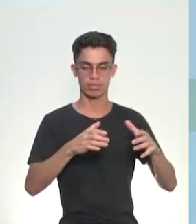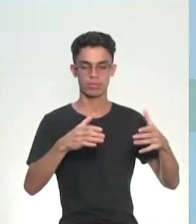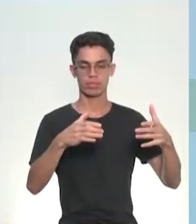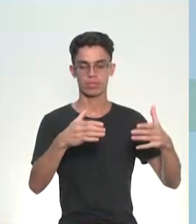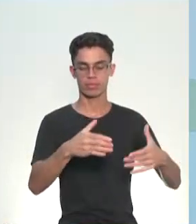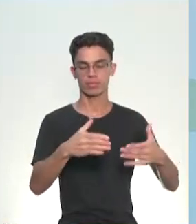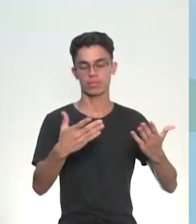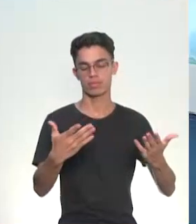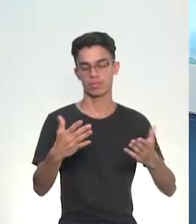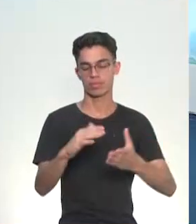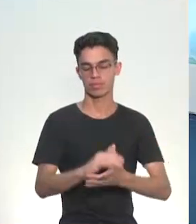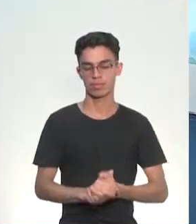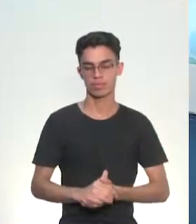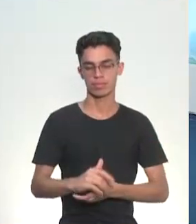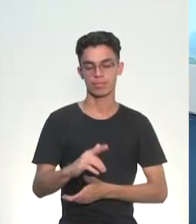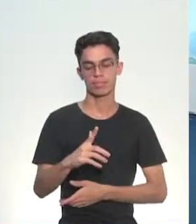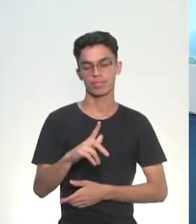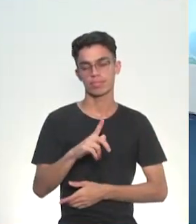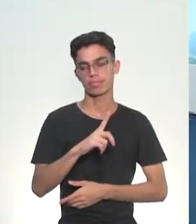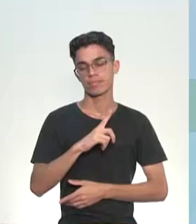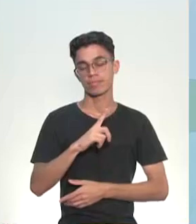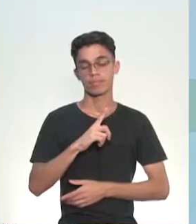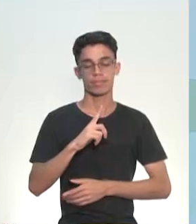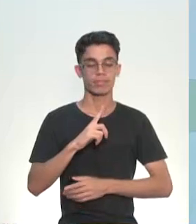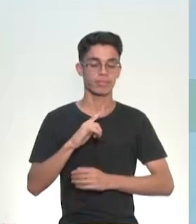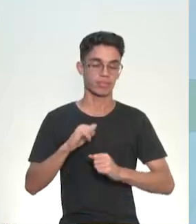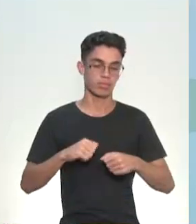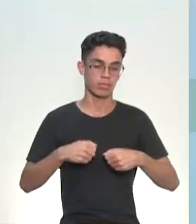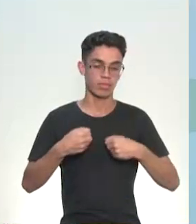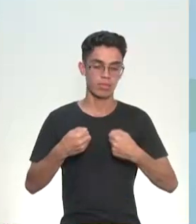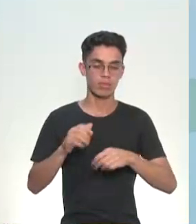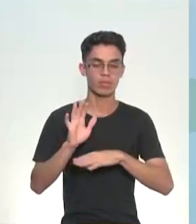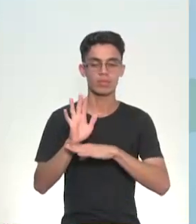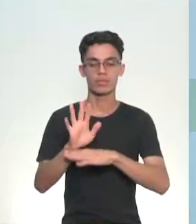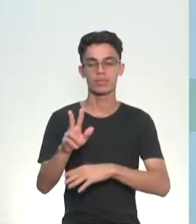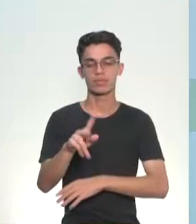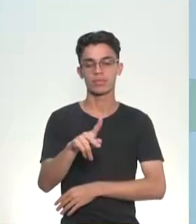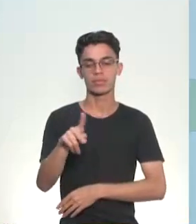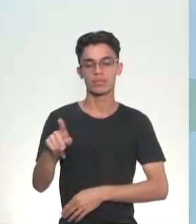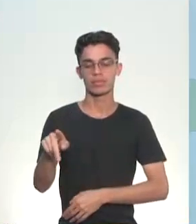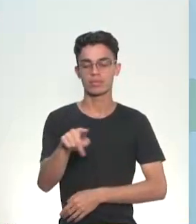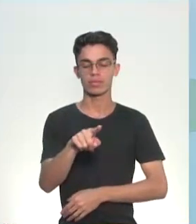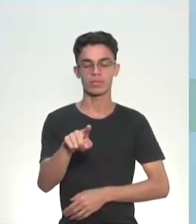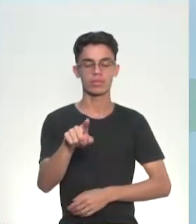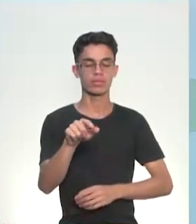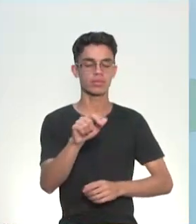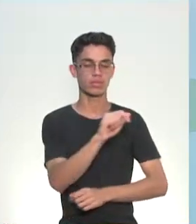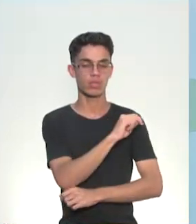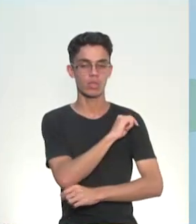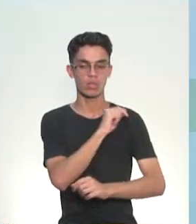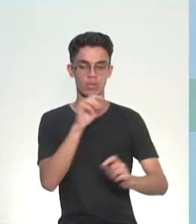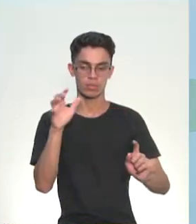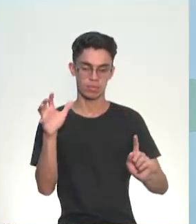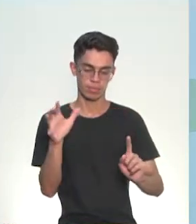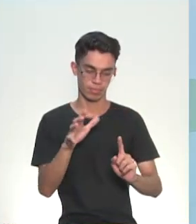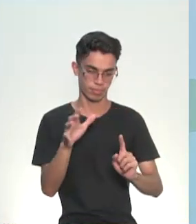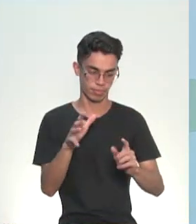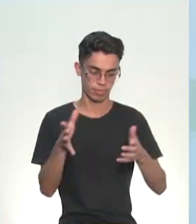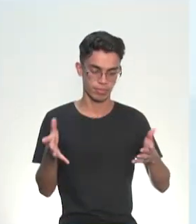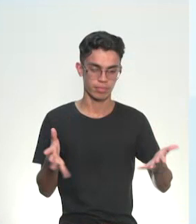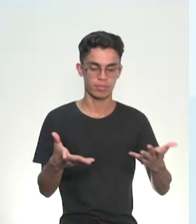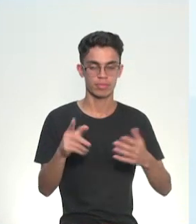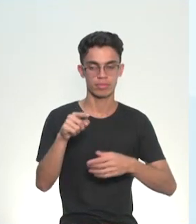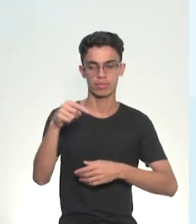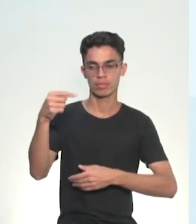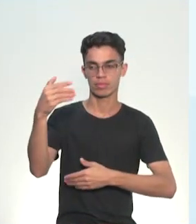dinâmica aqui, né, que tenta aí ajudar os professores e os alunos aí incentivando o estudo. Vamos lá para a próxima tela, que